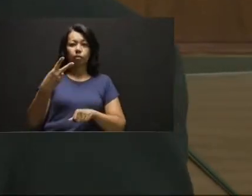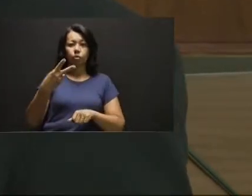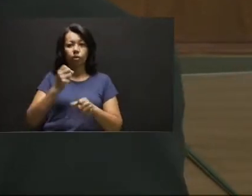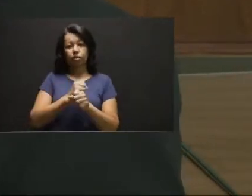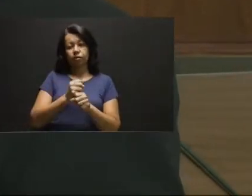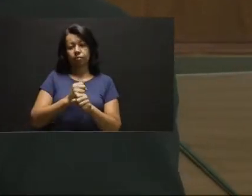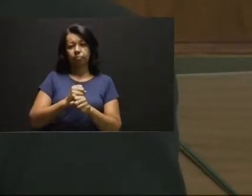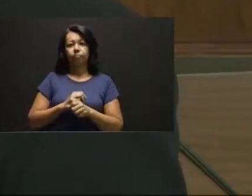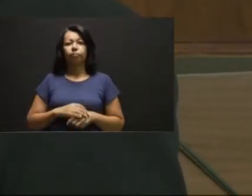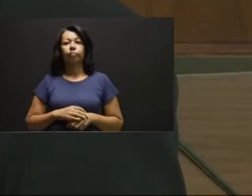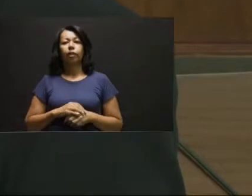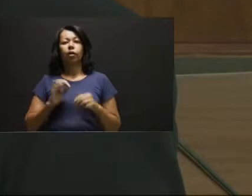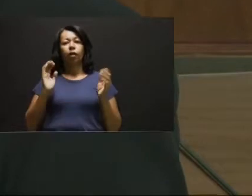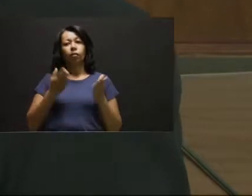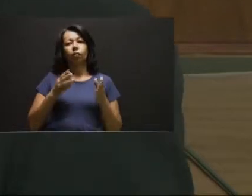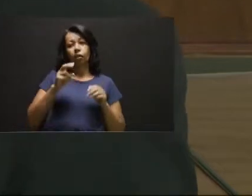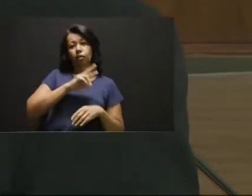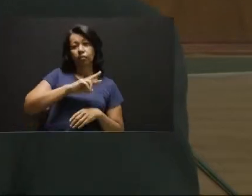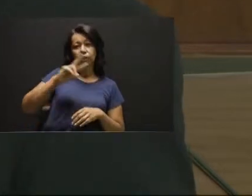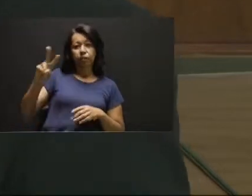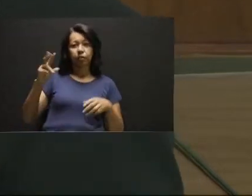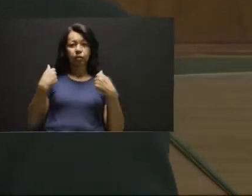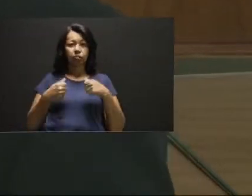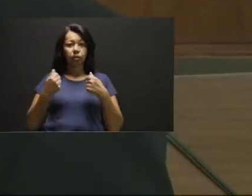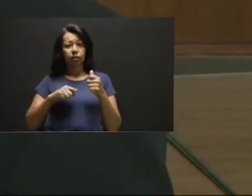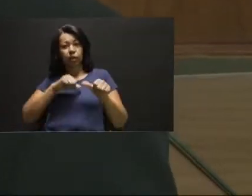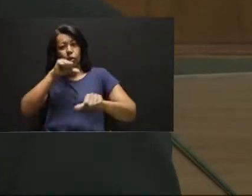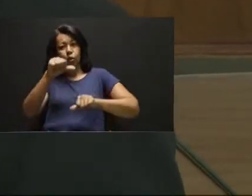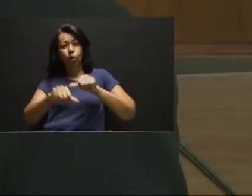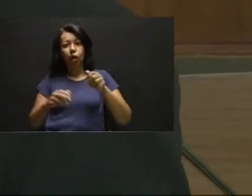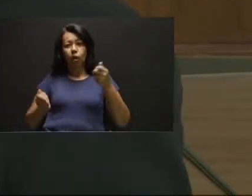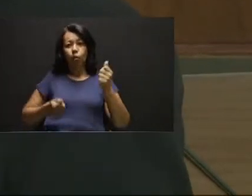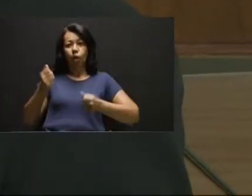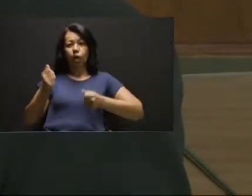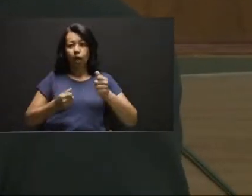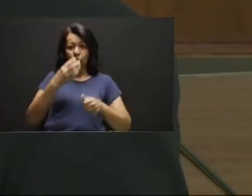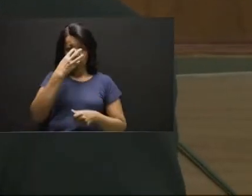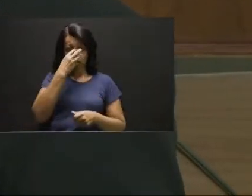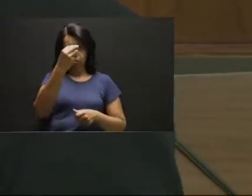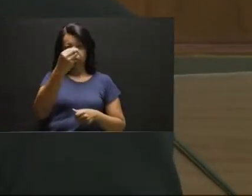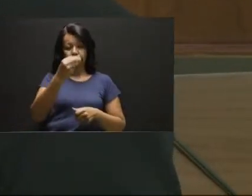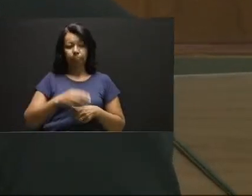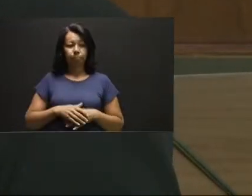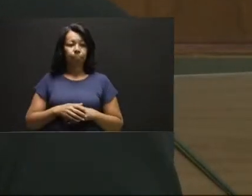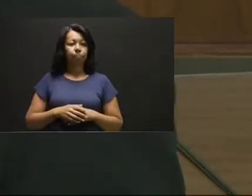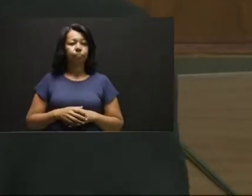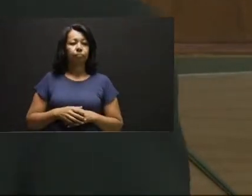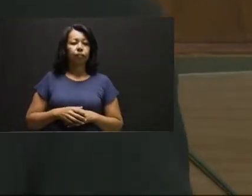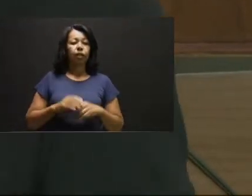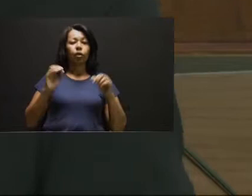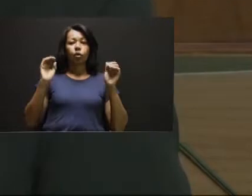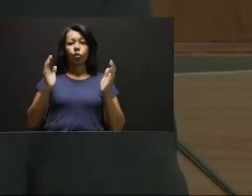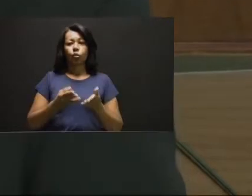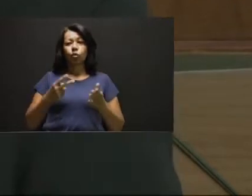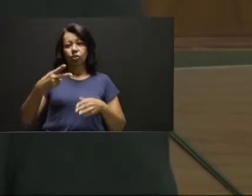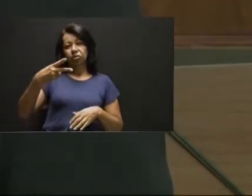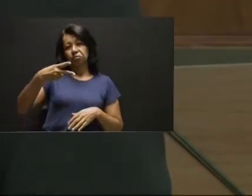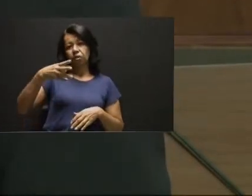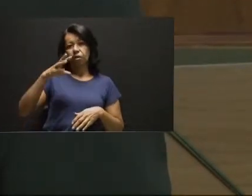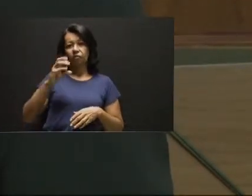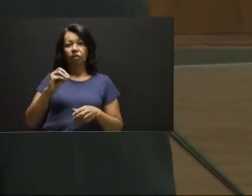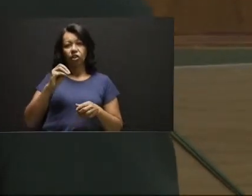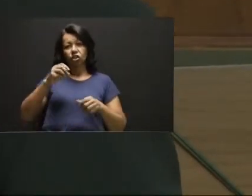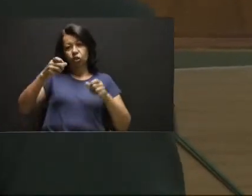agora está vencendo e eles têm que trocar as lotações e acontece o seguinte as lotações são hoje 20 lugares